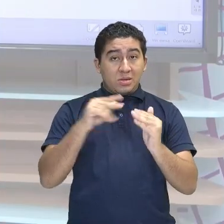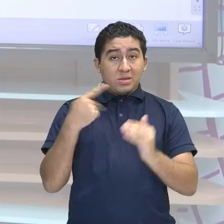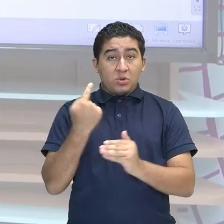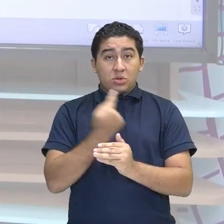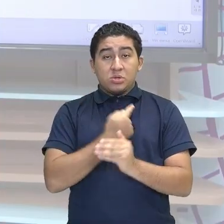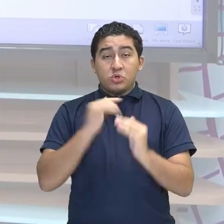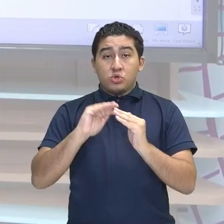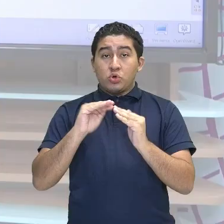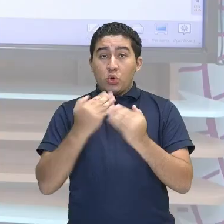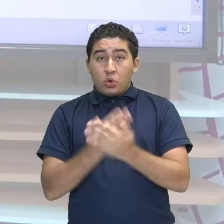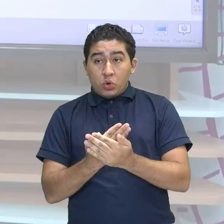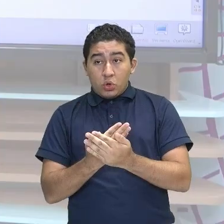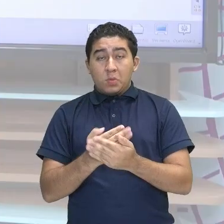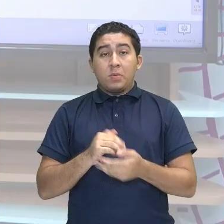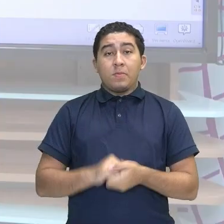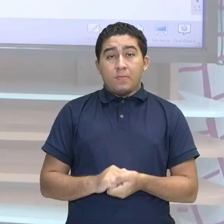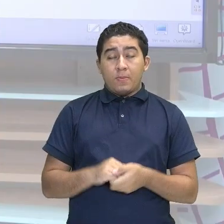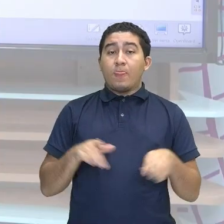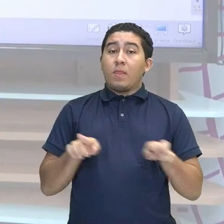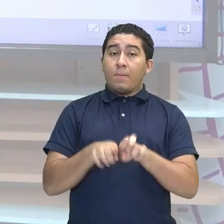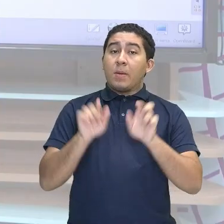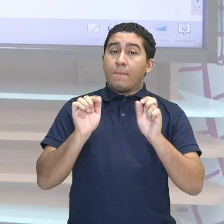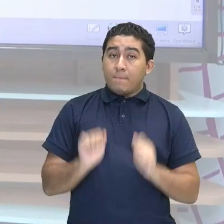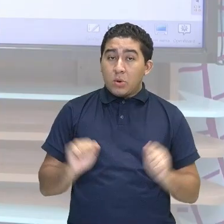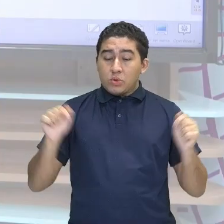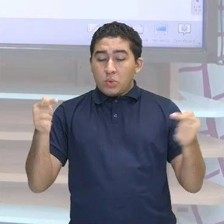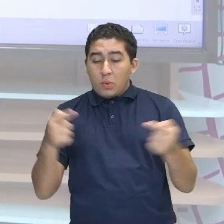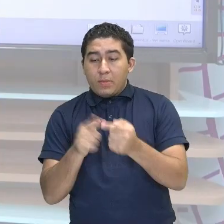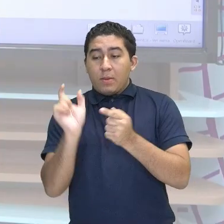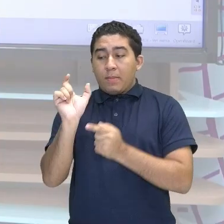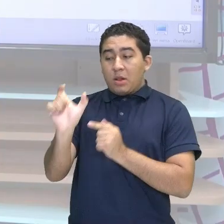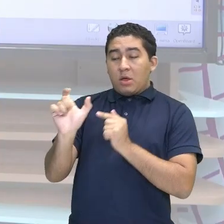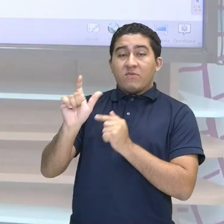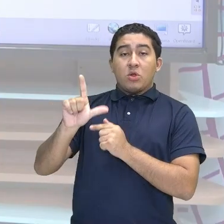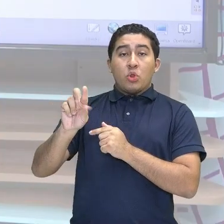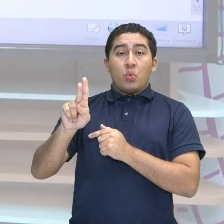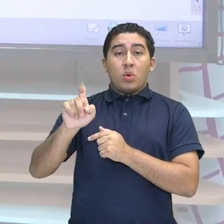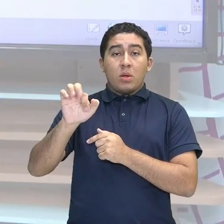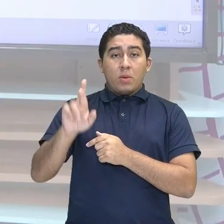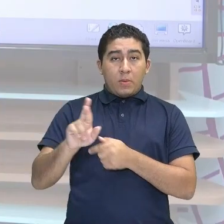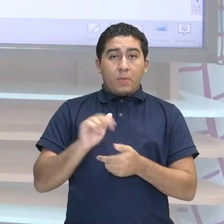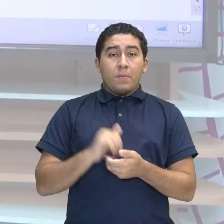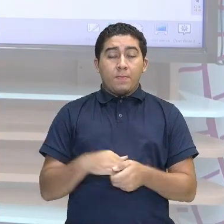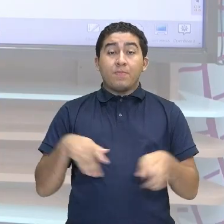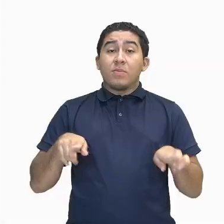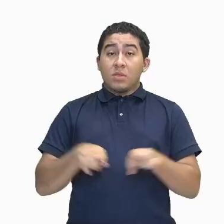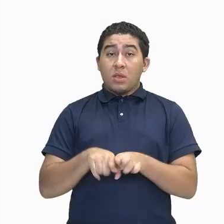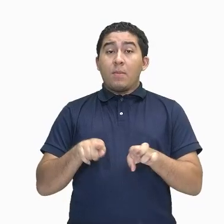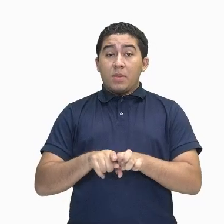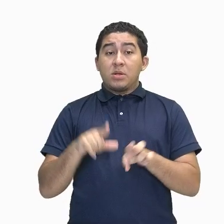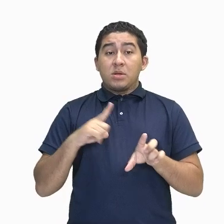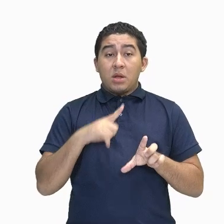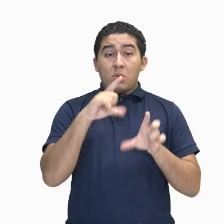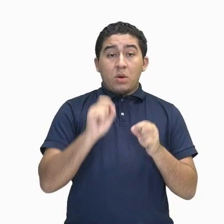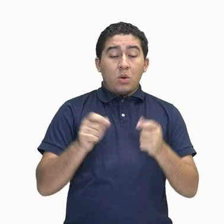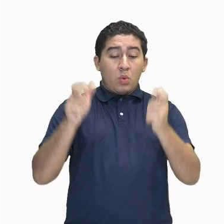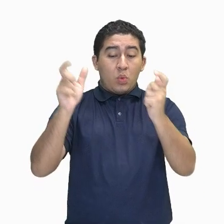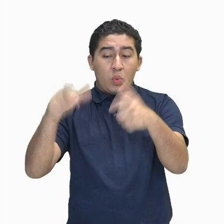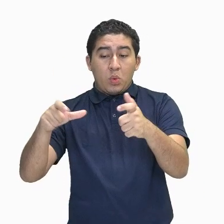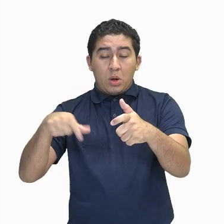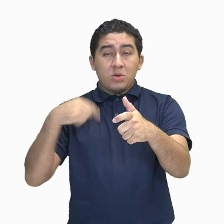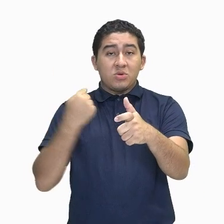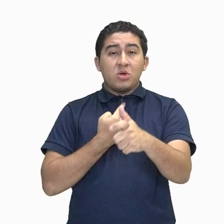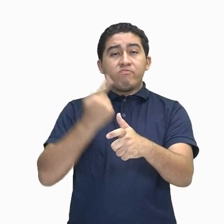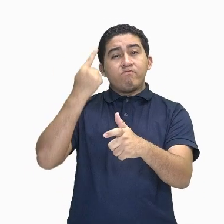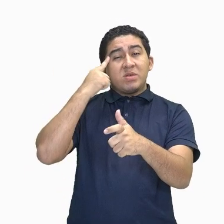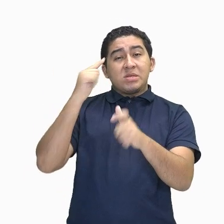escola. Então, isso a gente pode definir como lugar. E aí nós temos também que é nos lugares, né, onde nós criamos uma identidade,